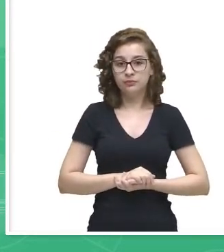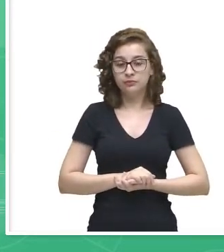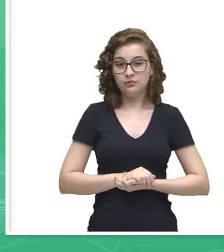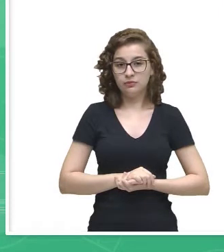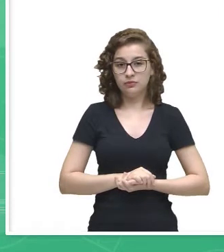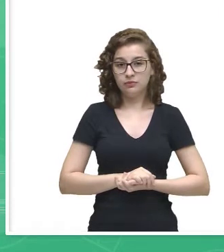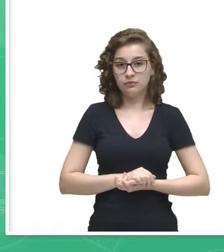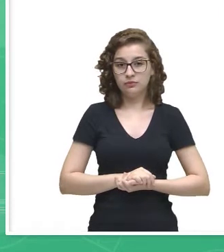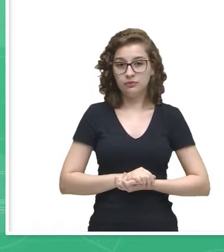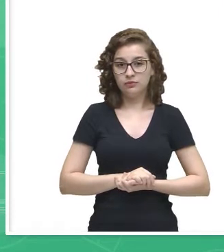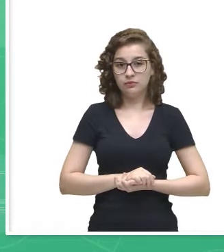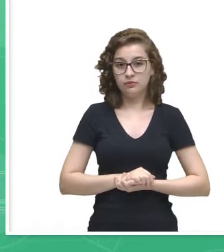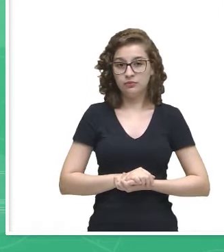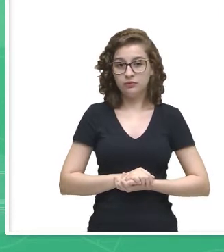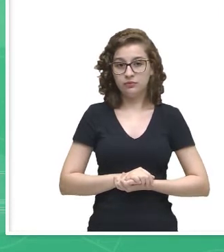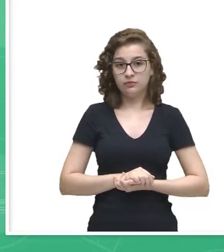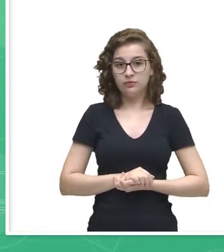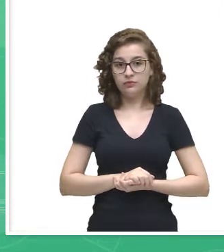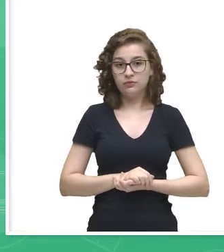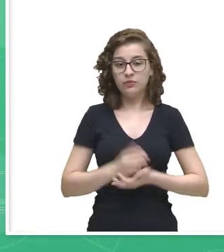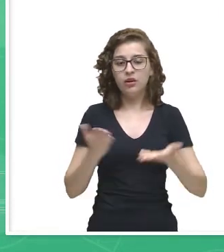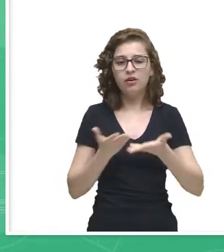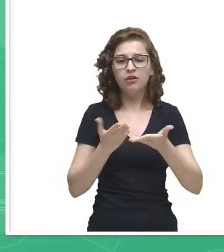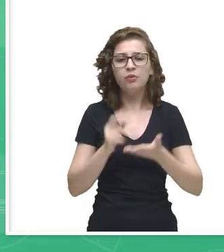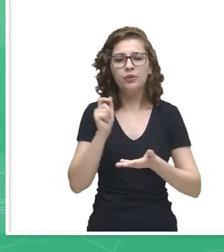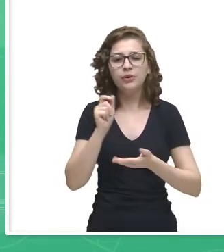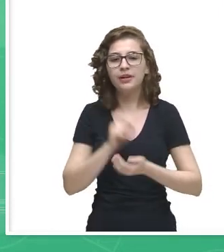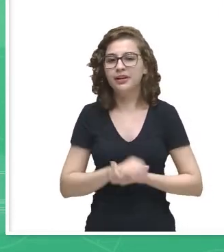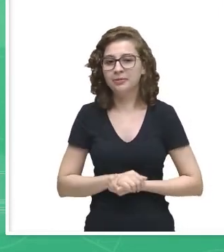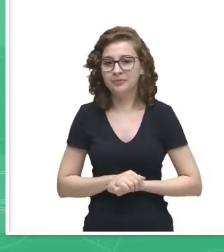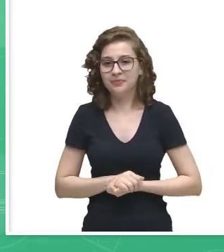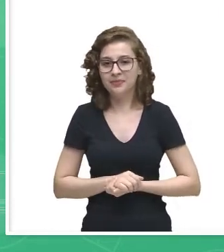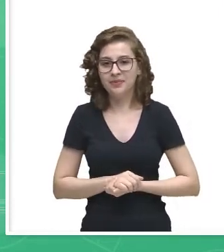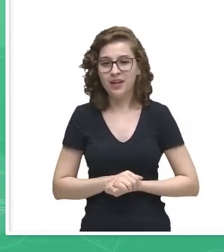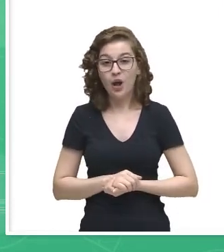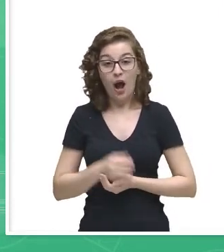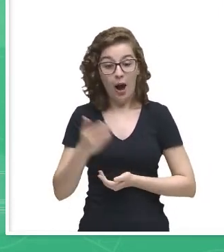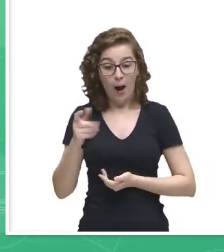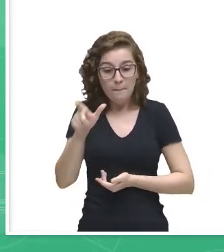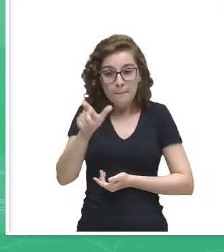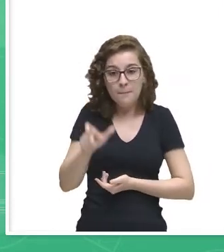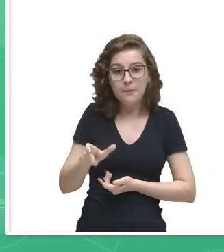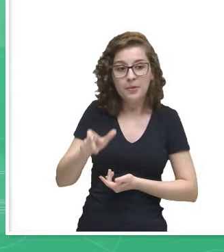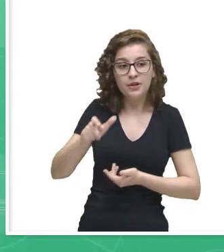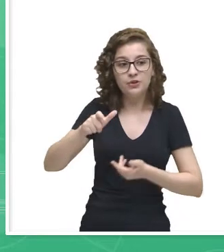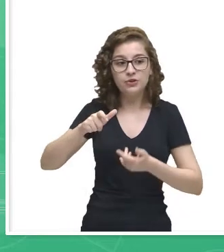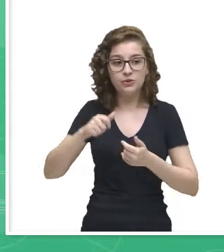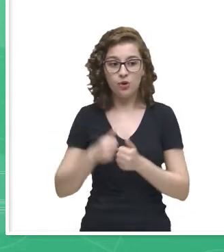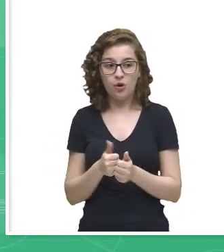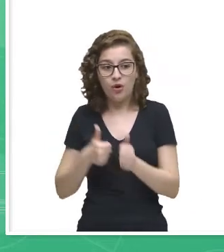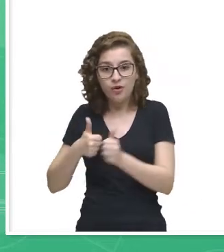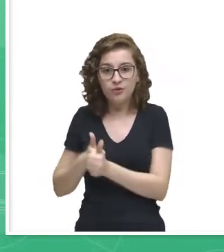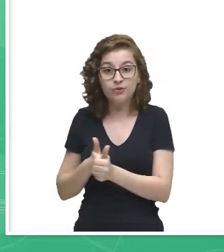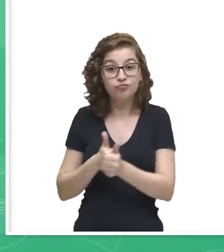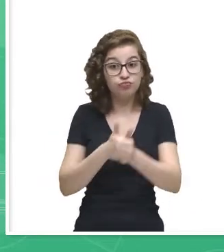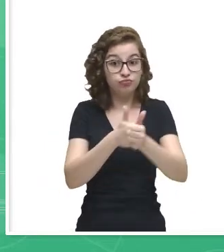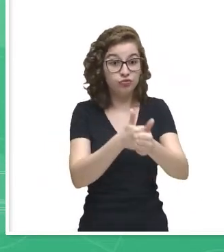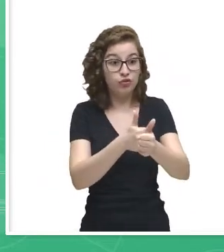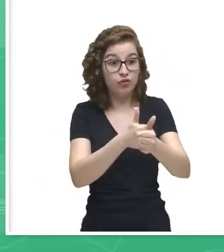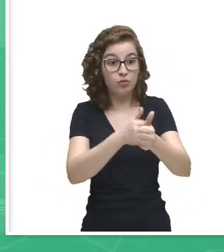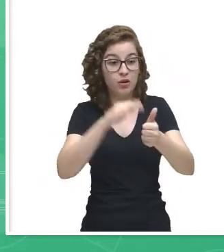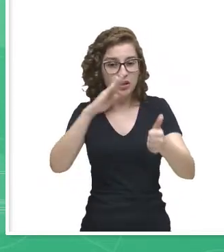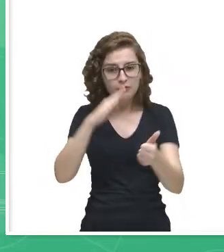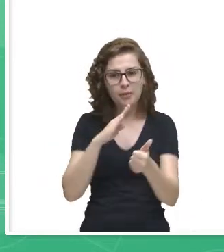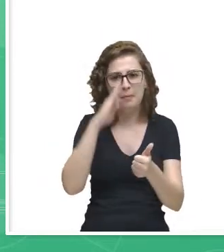né? Aí a gente vai ver que o discípulo até supera o mestre, porque Hitler se inspira em Mussolini, só que acaba indo